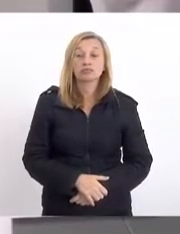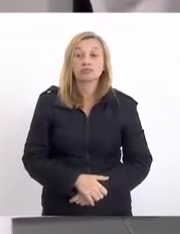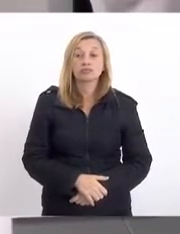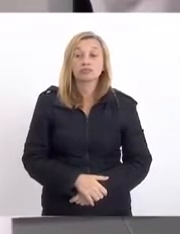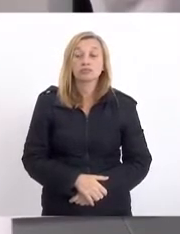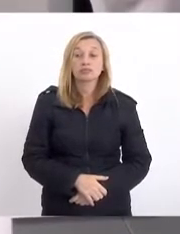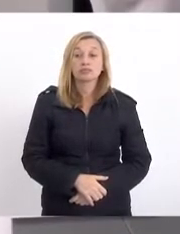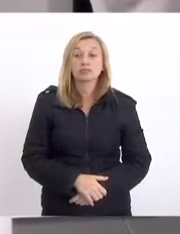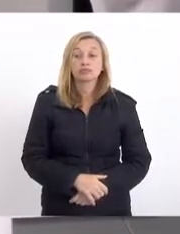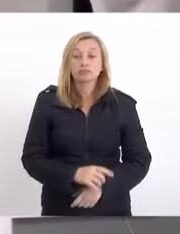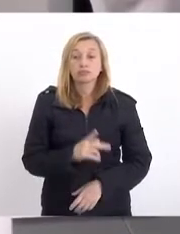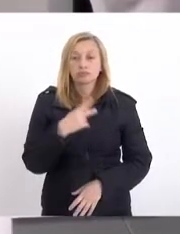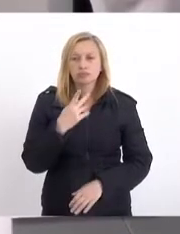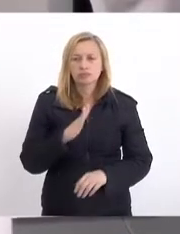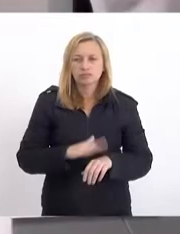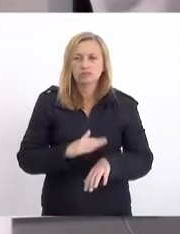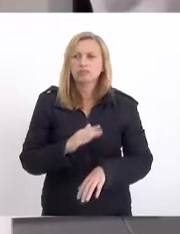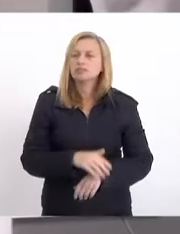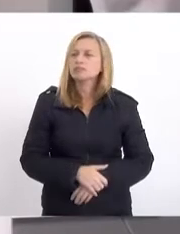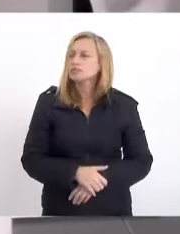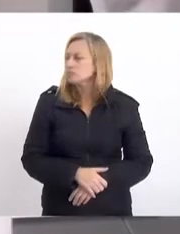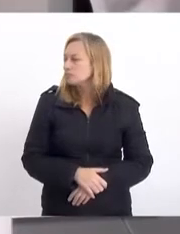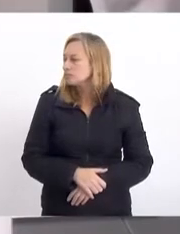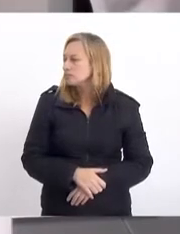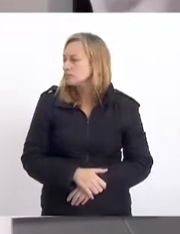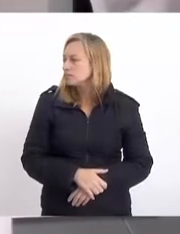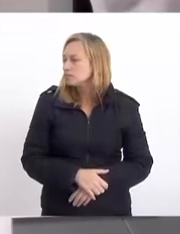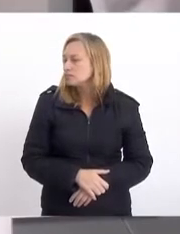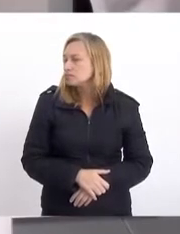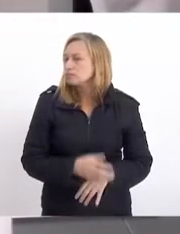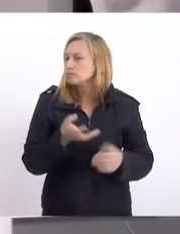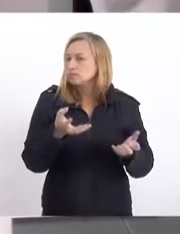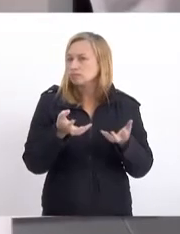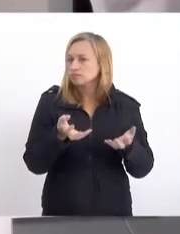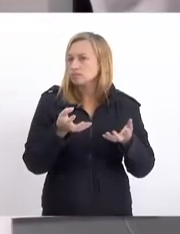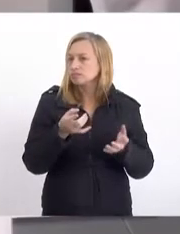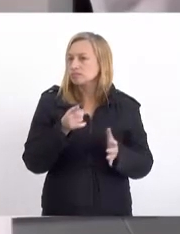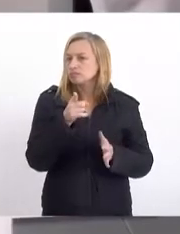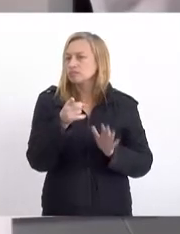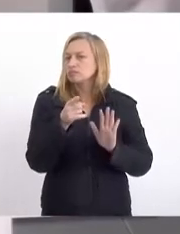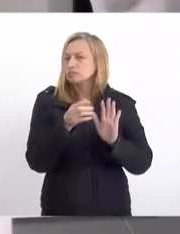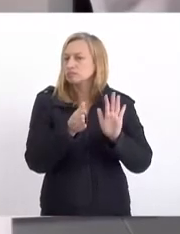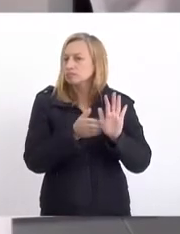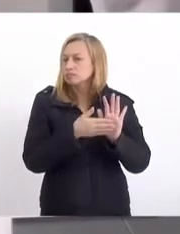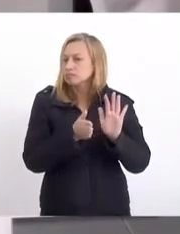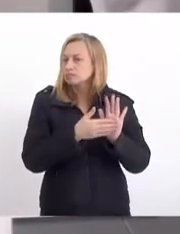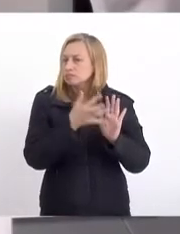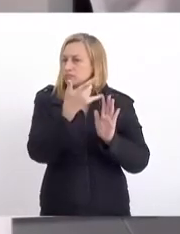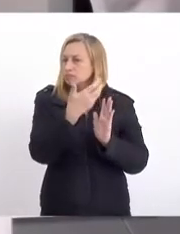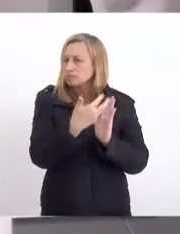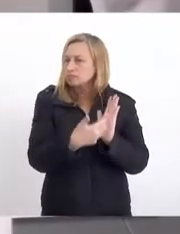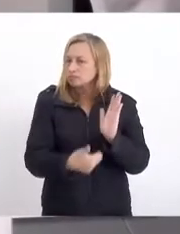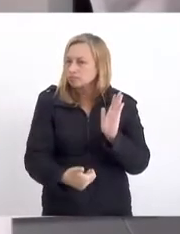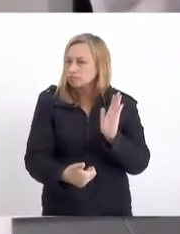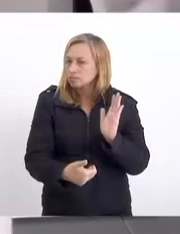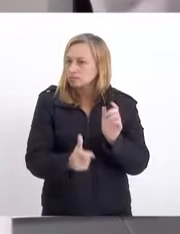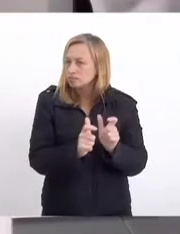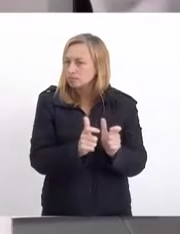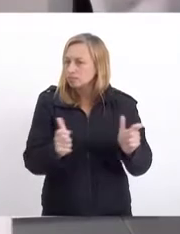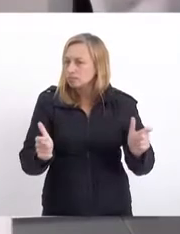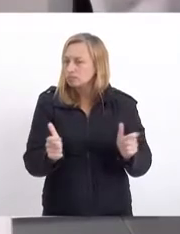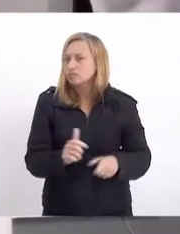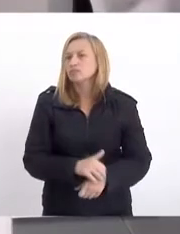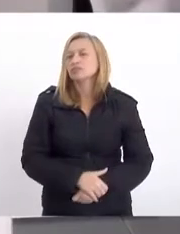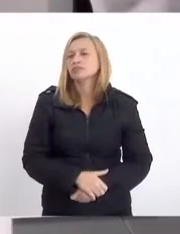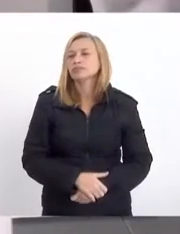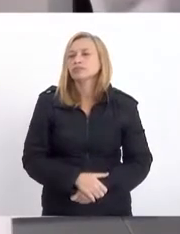que nós queremos, naqueles itens de projeto amplos, quer dizer,